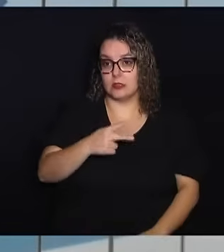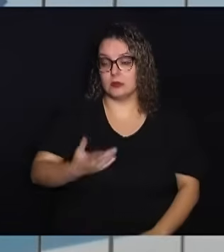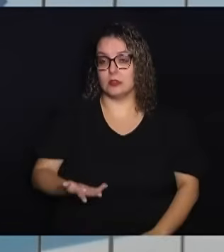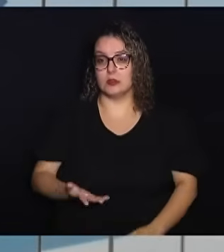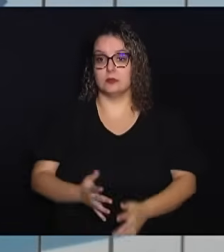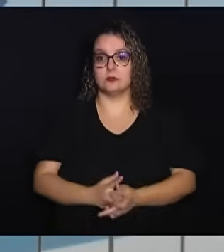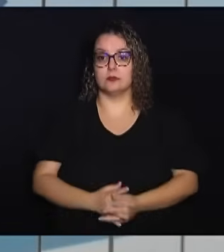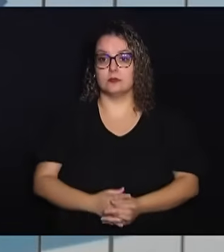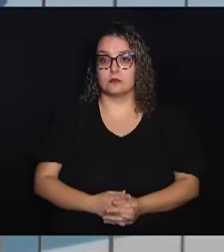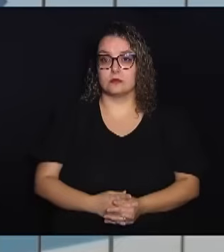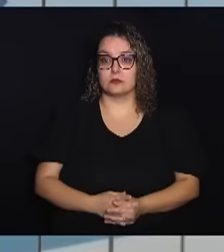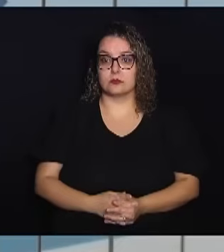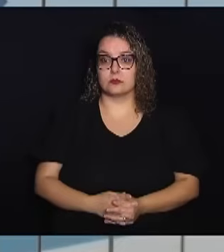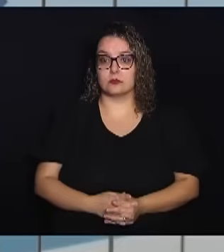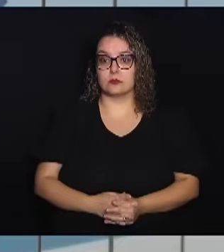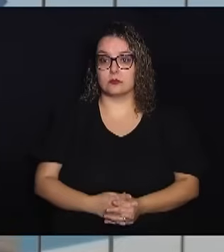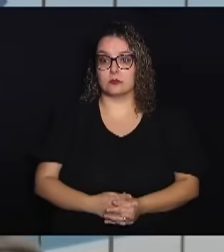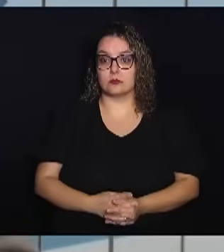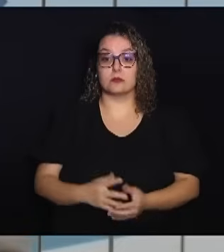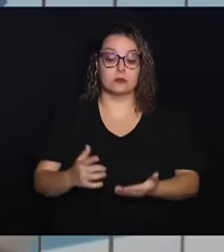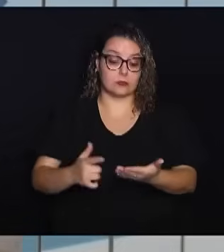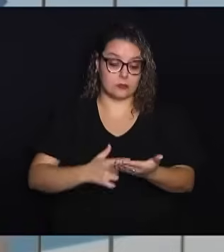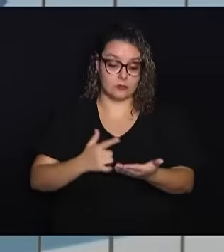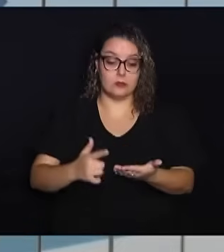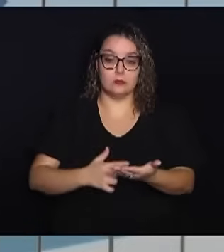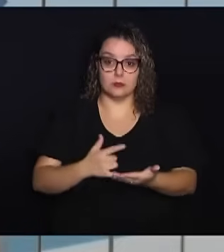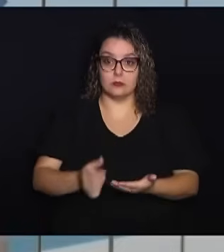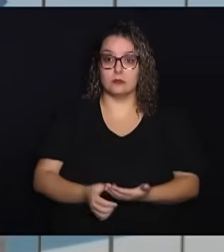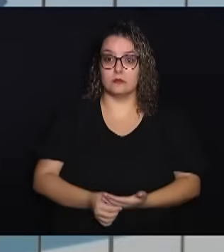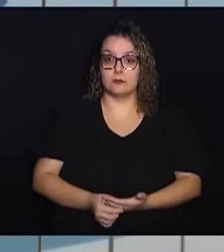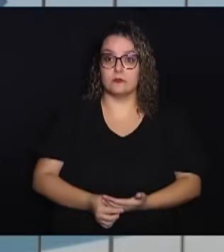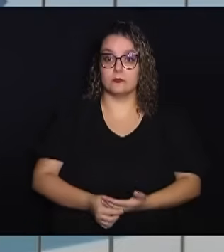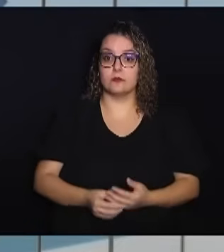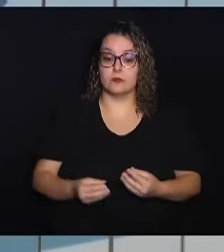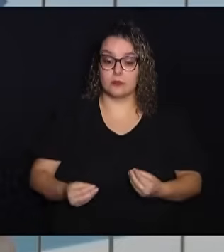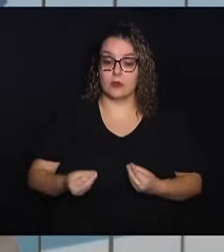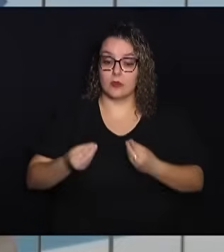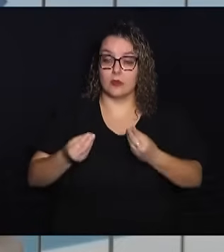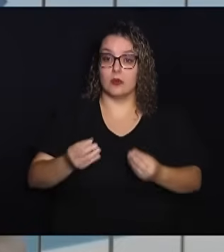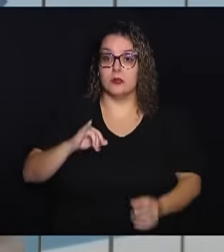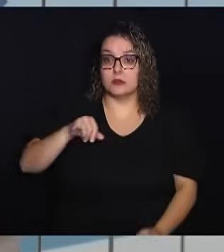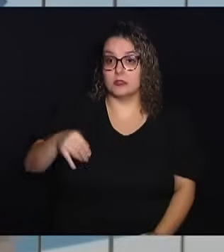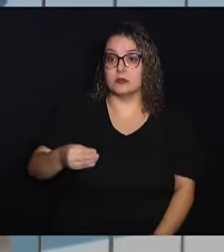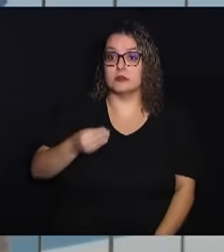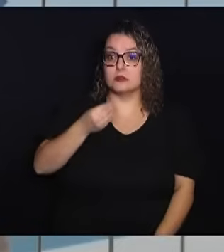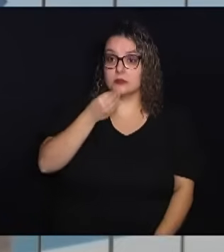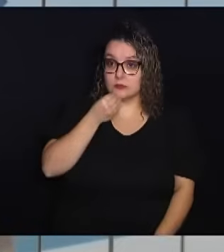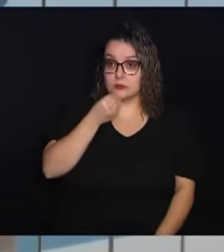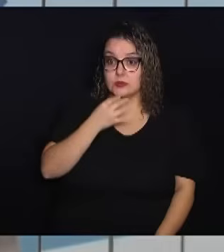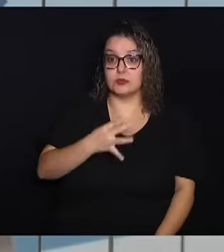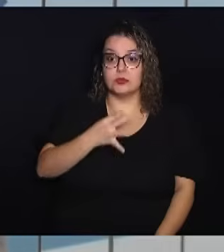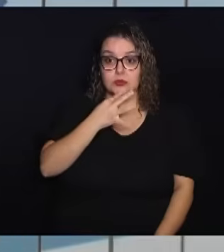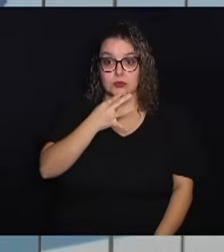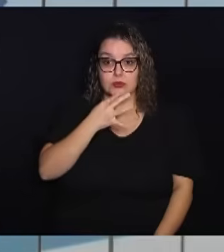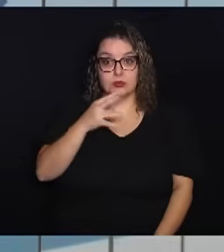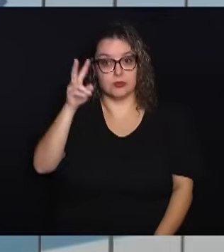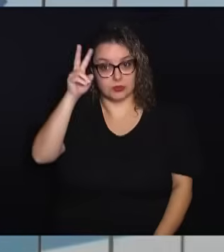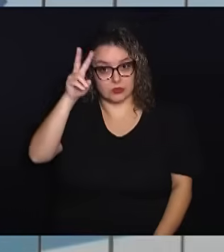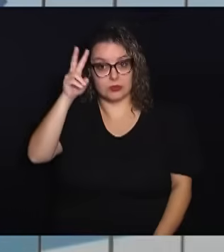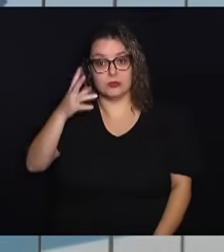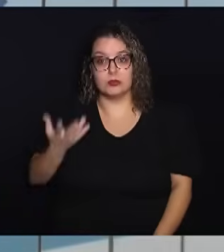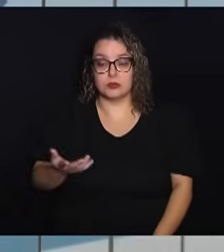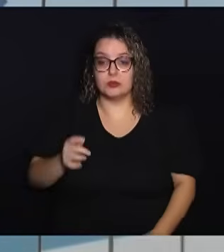Então, esse livro ele trouxe essas oportunidades de conhecer histórias, né,